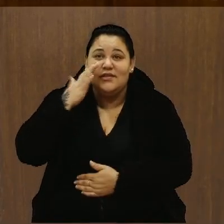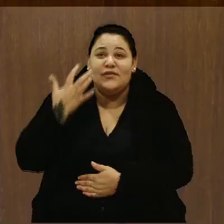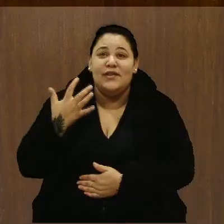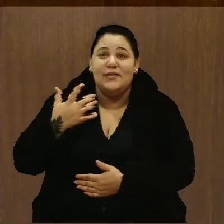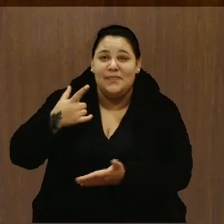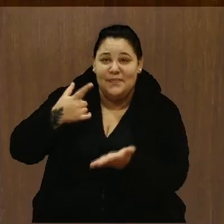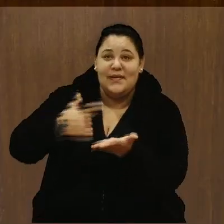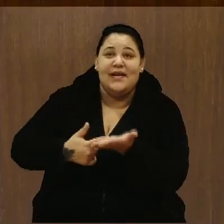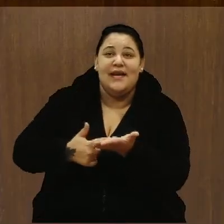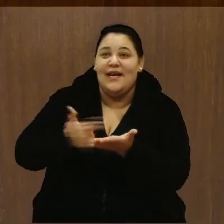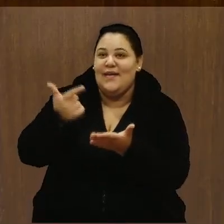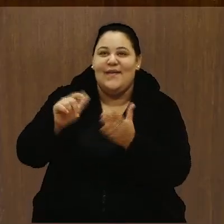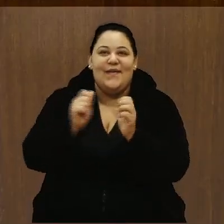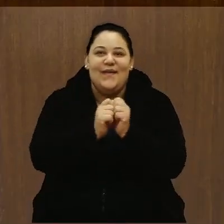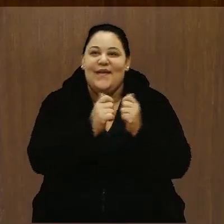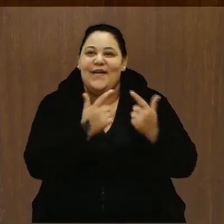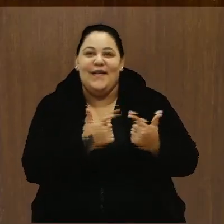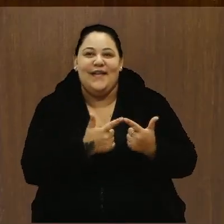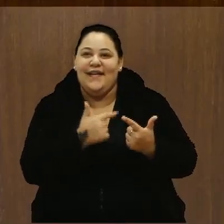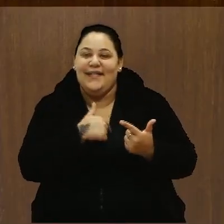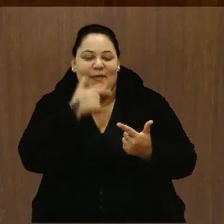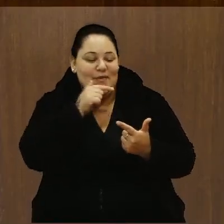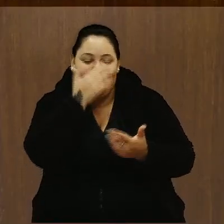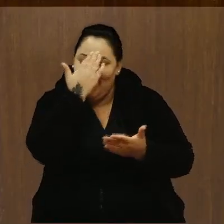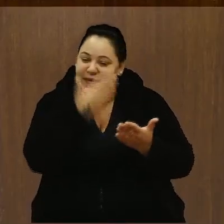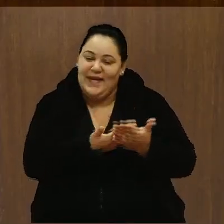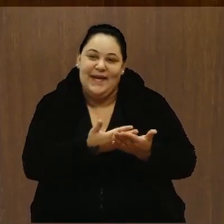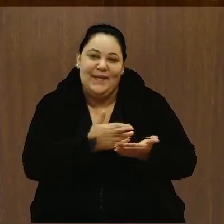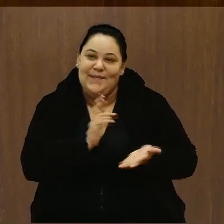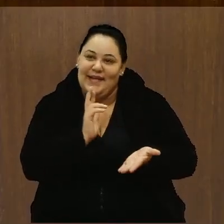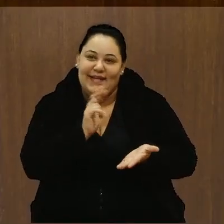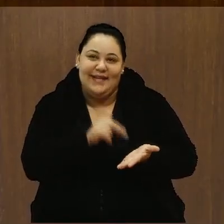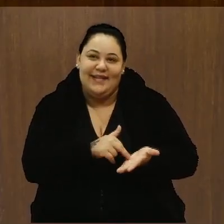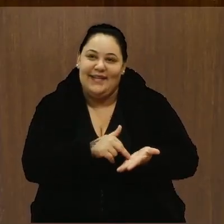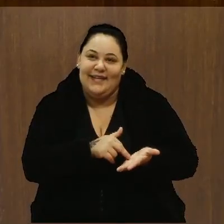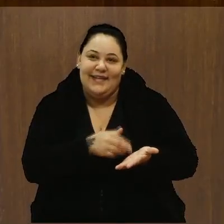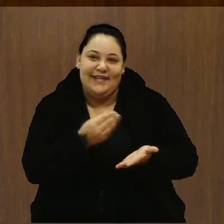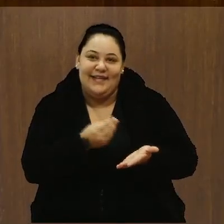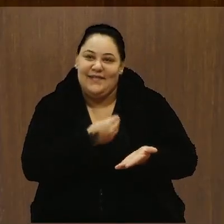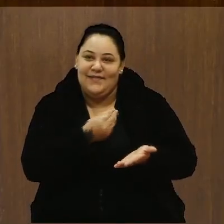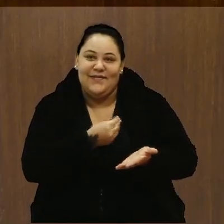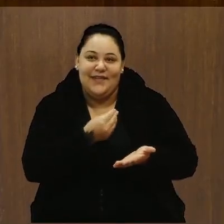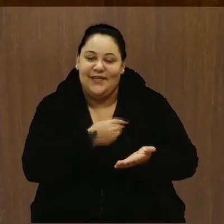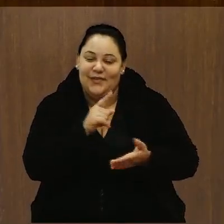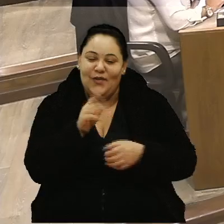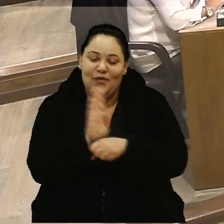Assembleia. Inacreditável. É uma realidade que parece que a gente está vivendo em Black Mirror. Obrigado.